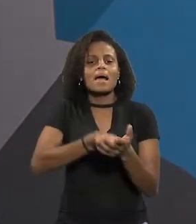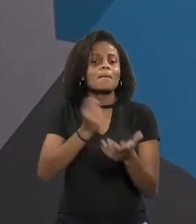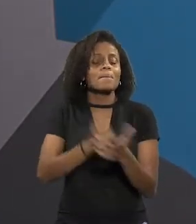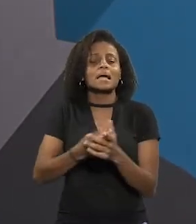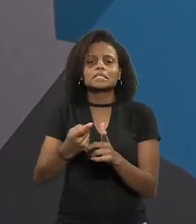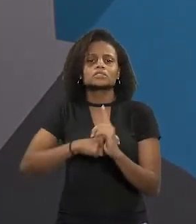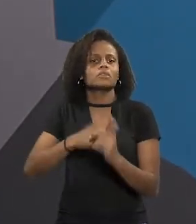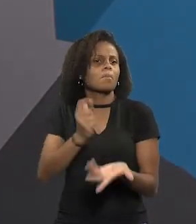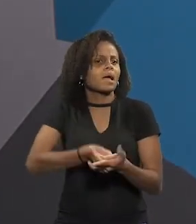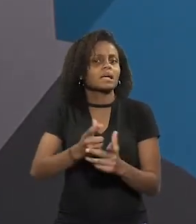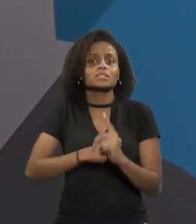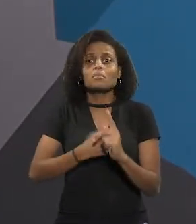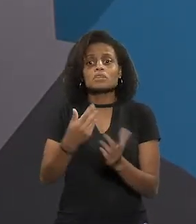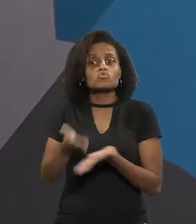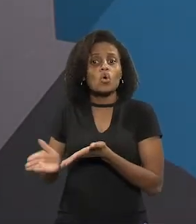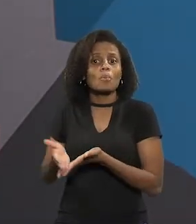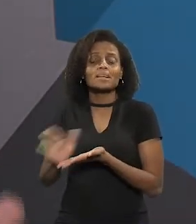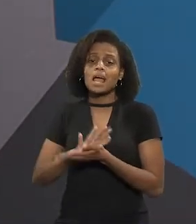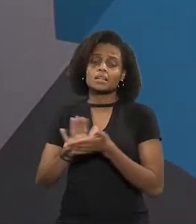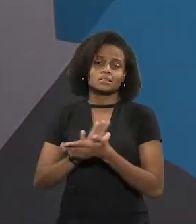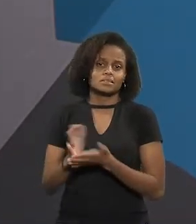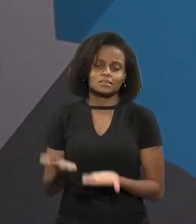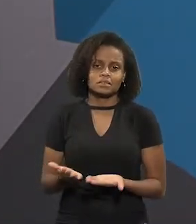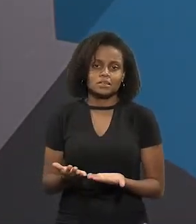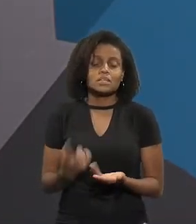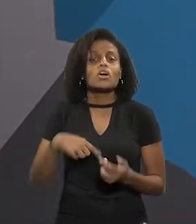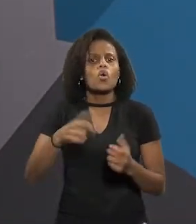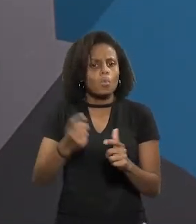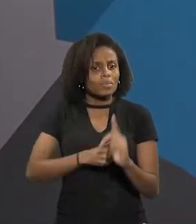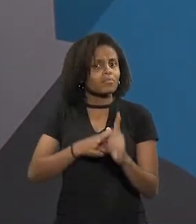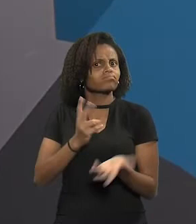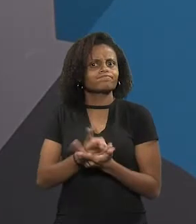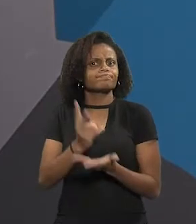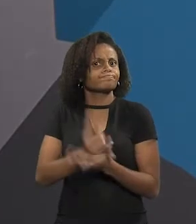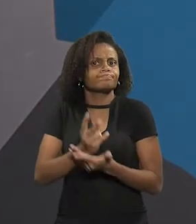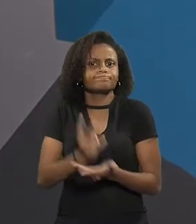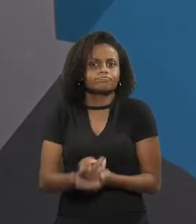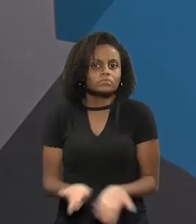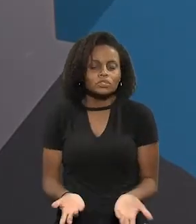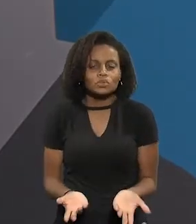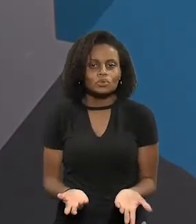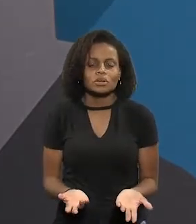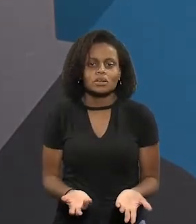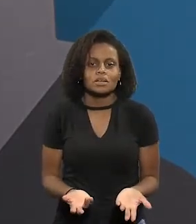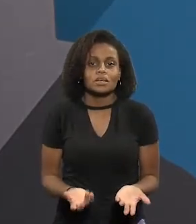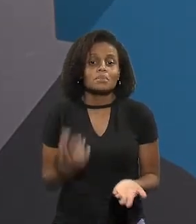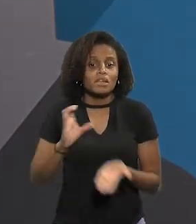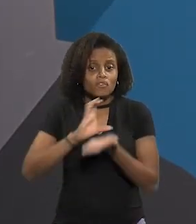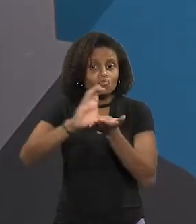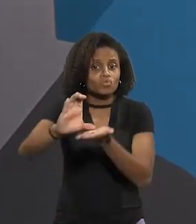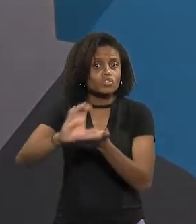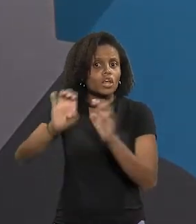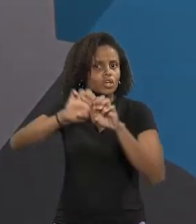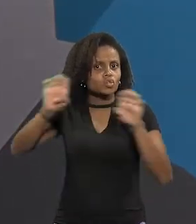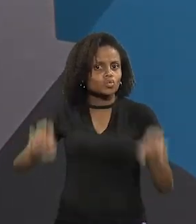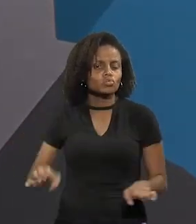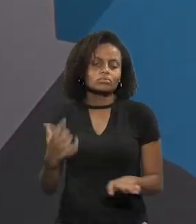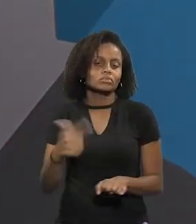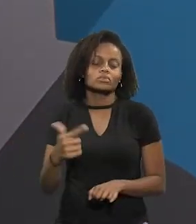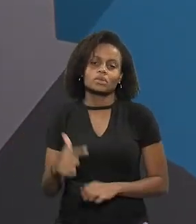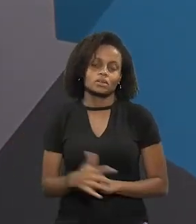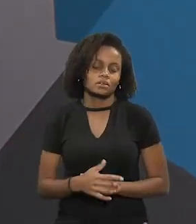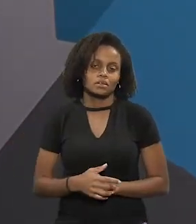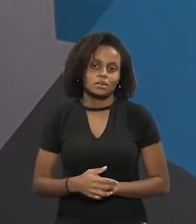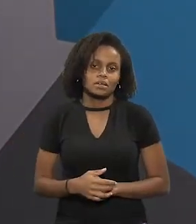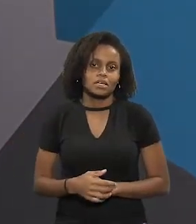não há um centavo. Ainda assim ficamos devendo, porque há um resto a pagar enorme. E não há nenhum investimento em infraestrutura. Você